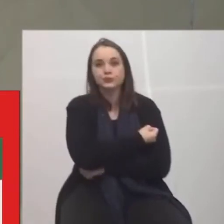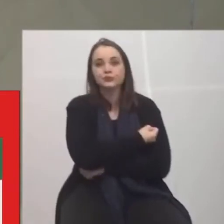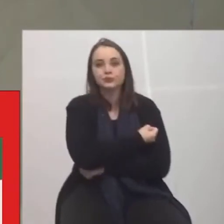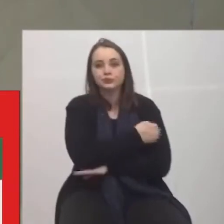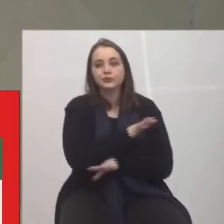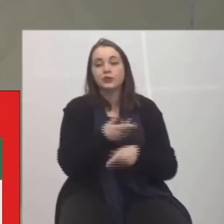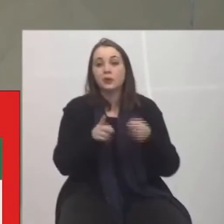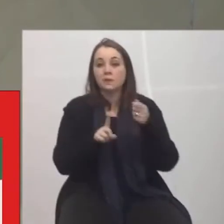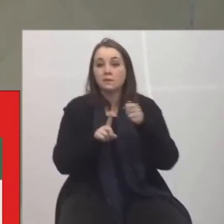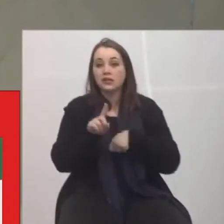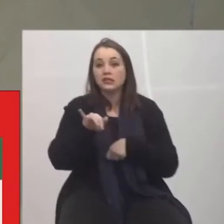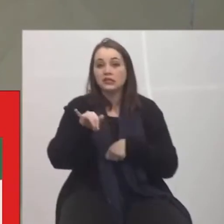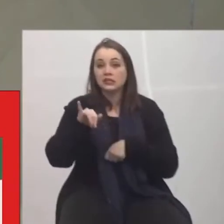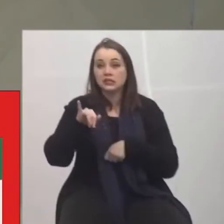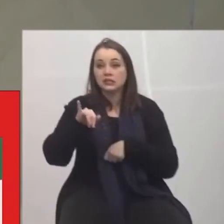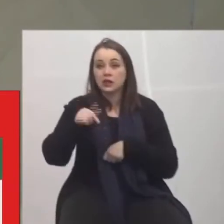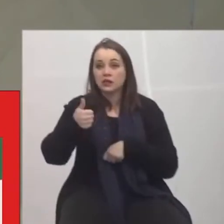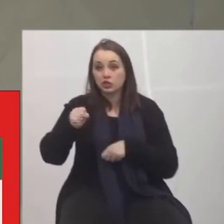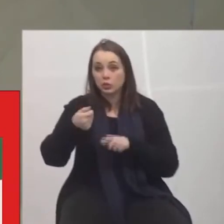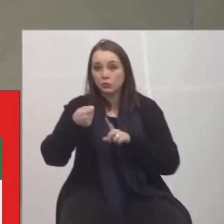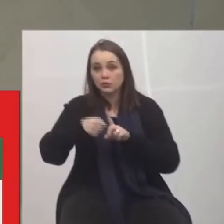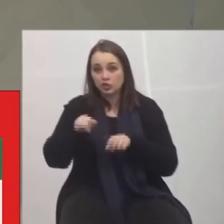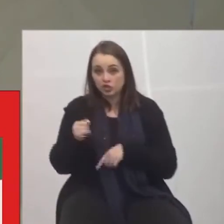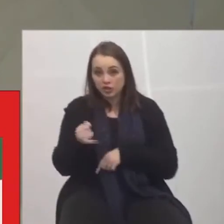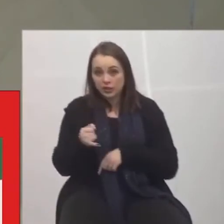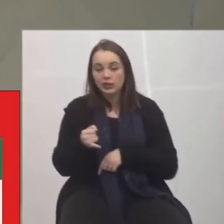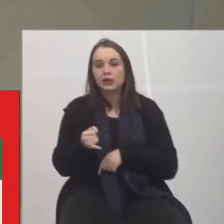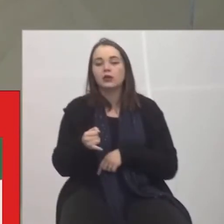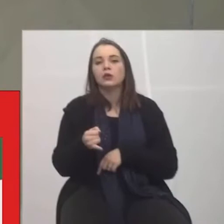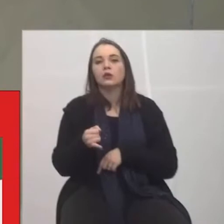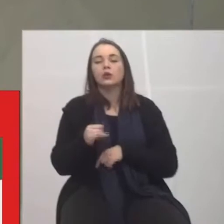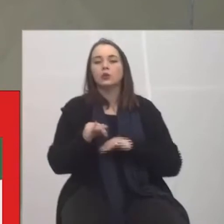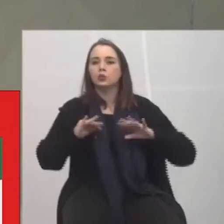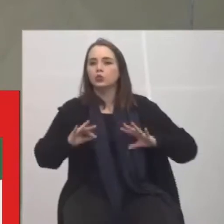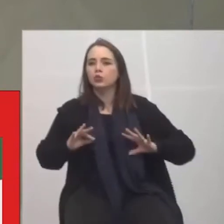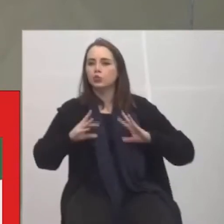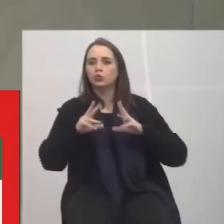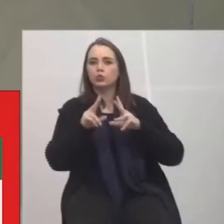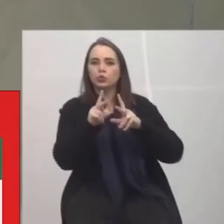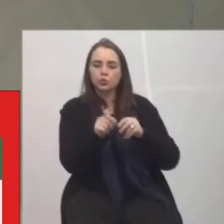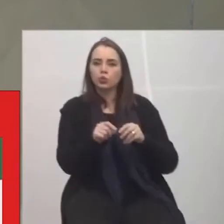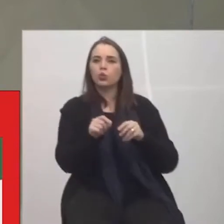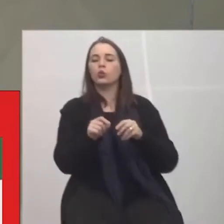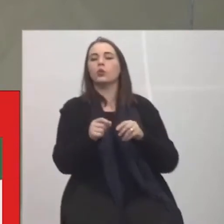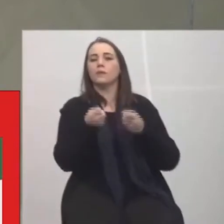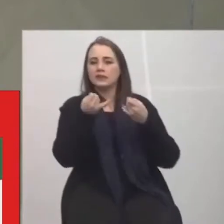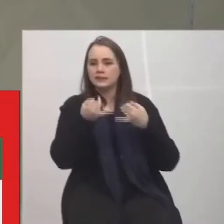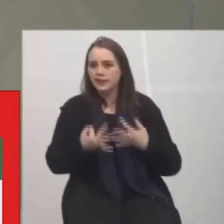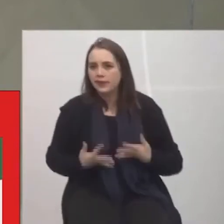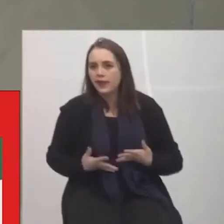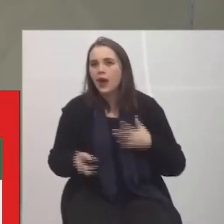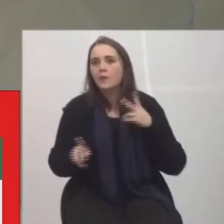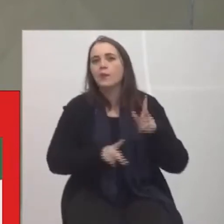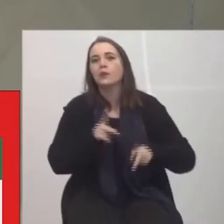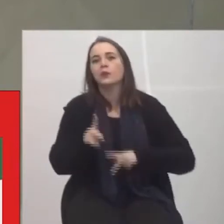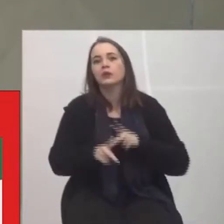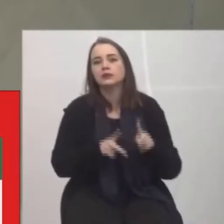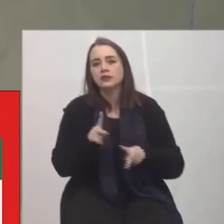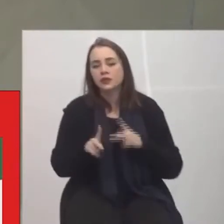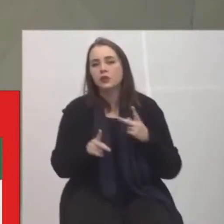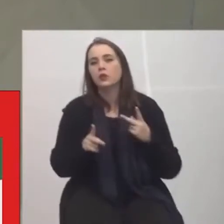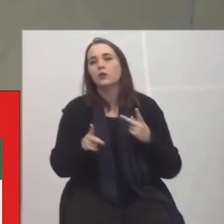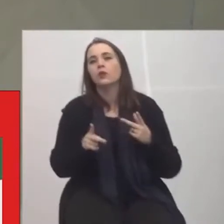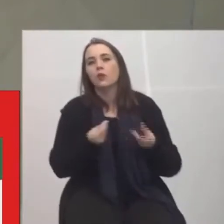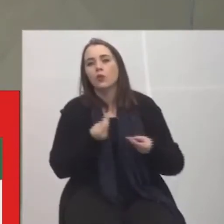18 de janeiro, em 19 de janeiro, em 29 de janeiro, tudo para explicar e orientar o cidadão como ele